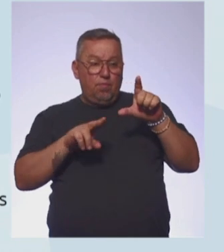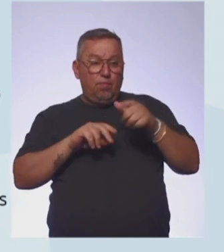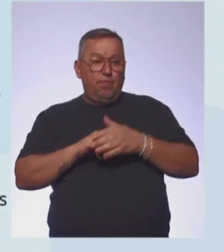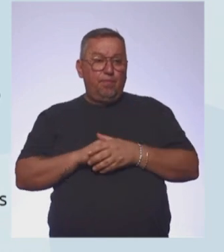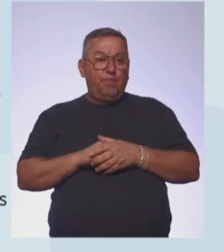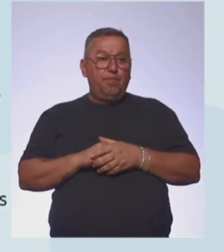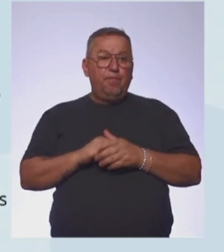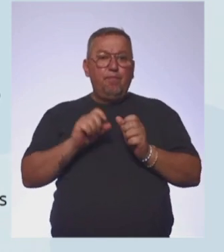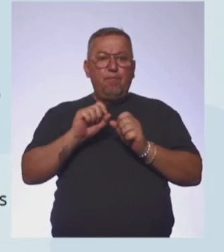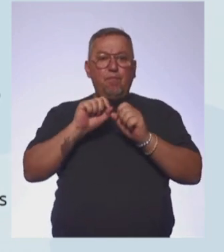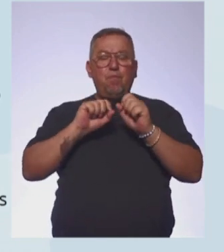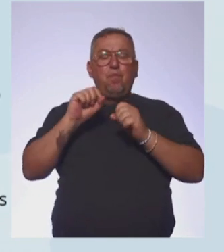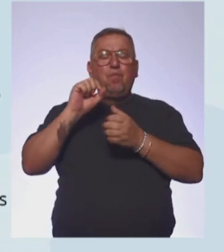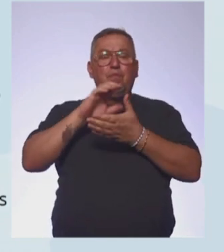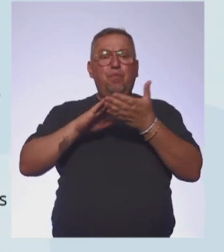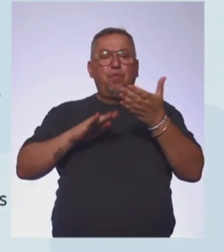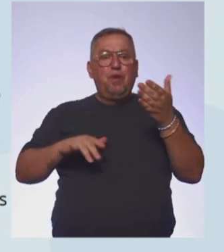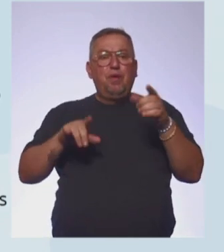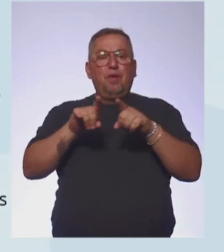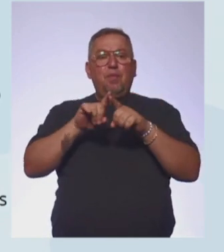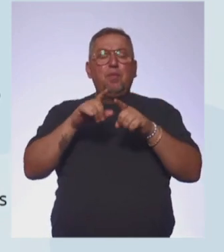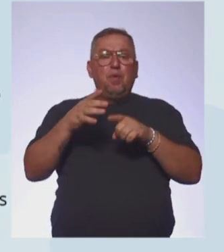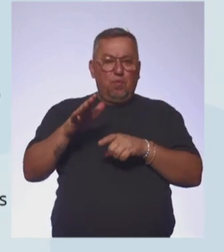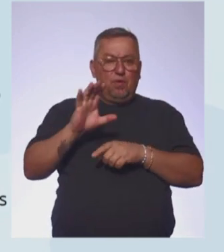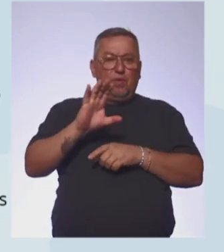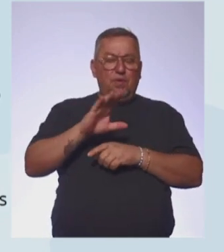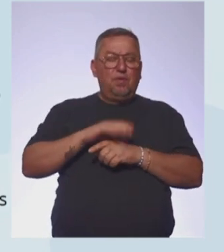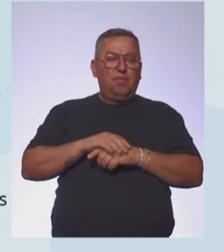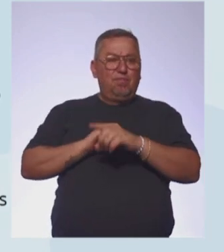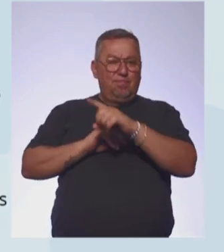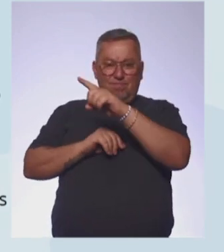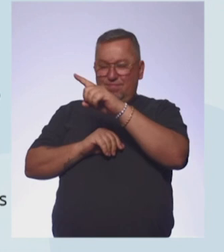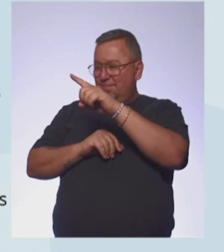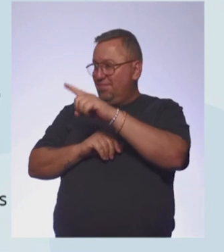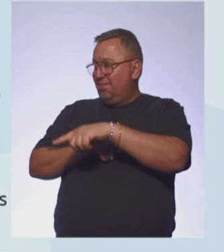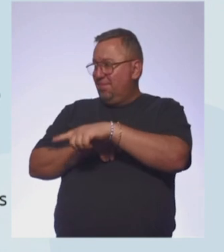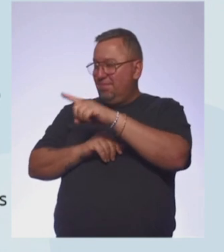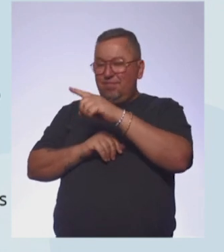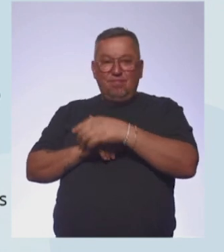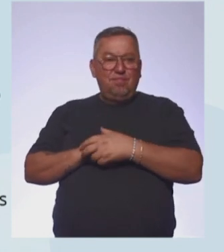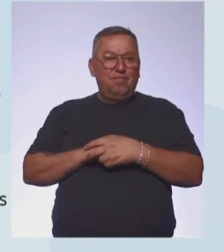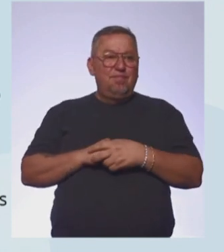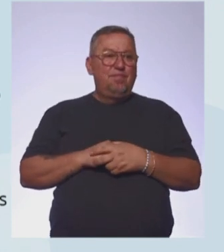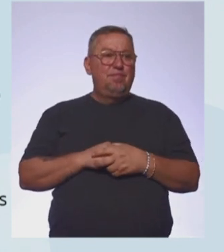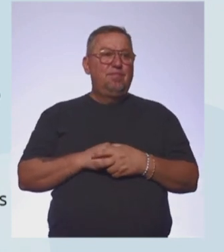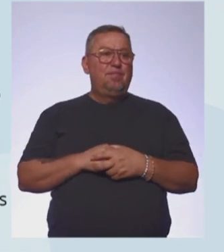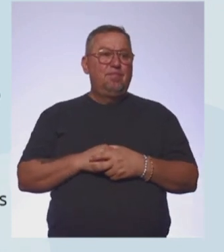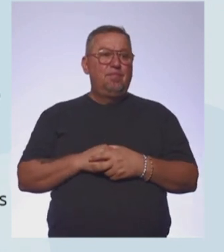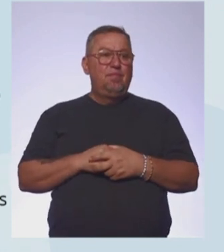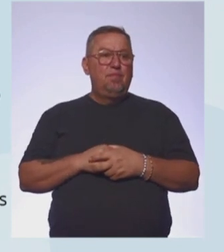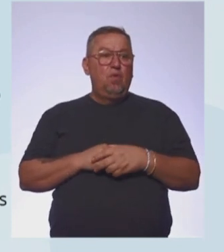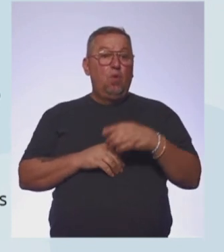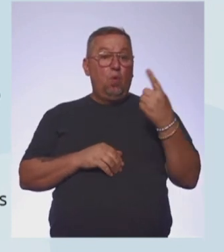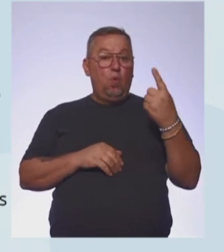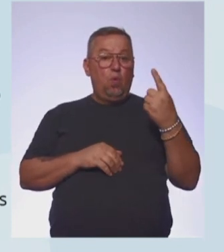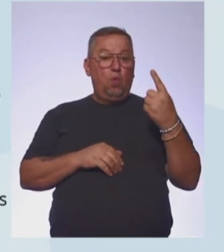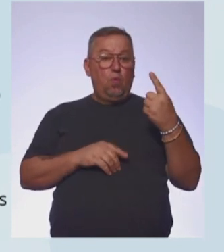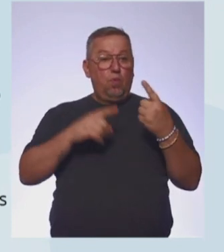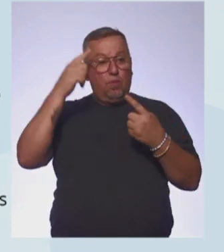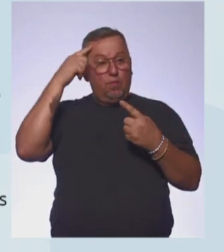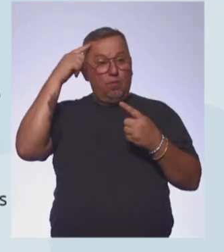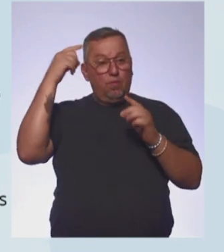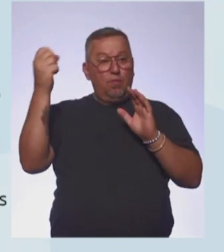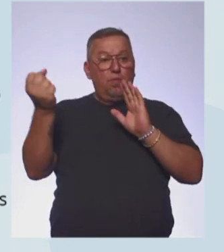até tem um exercício da Dani também que era mais ou menos assim, né? Na terça-feira, né, Dani? Foi. Então, olha só. 1. Ideia de